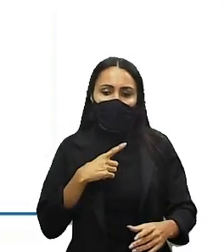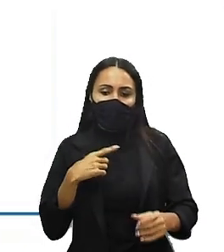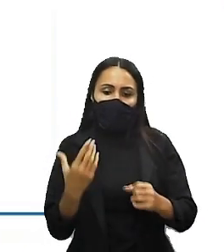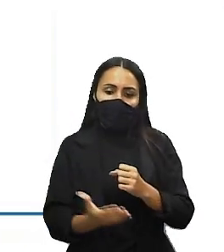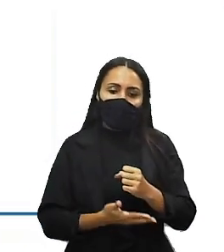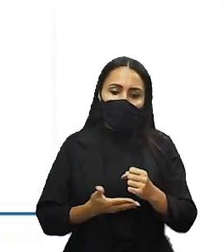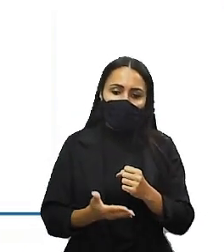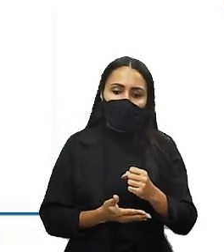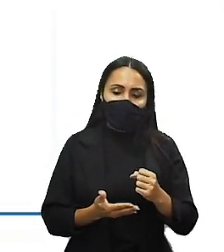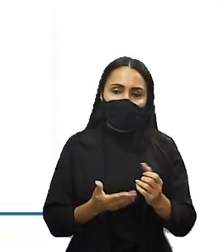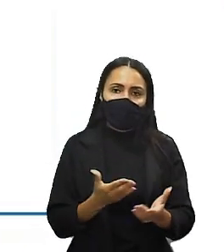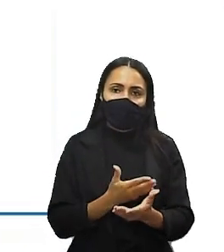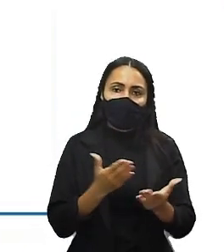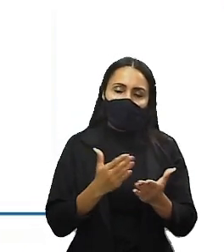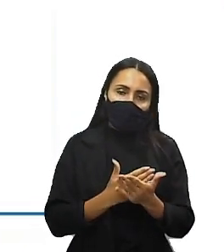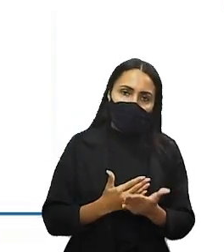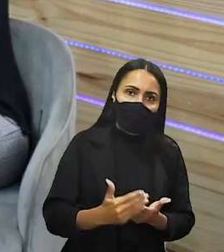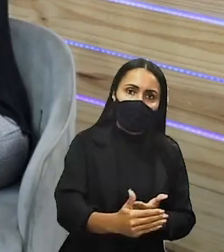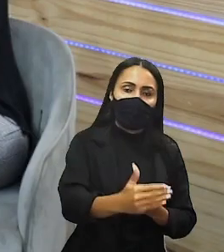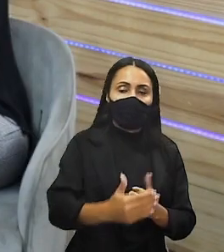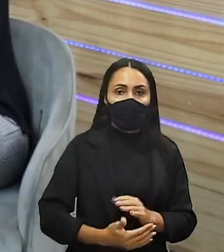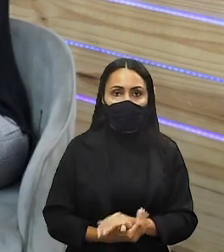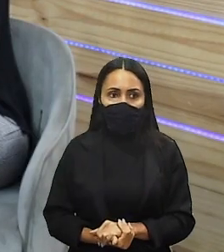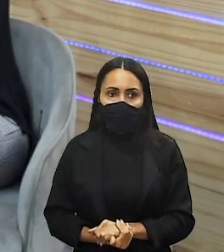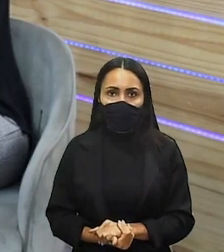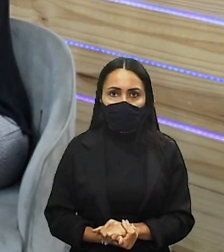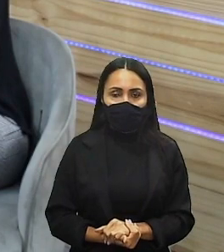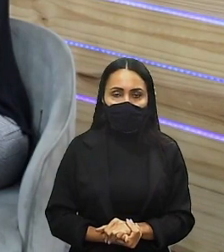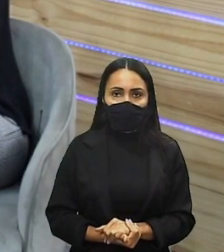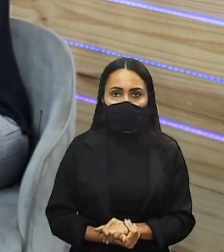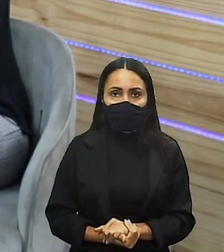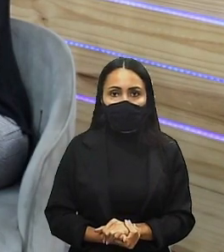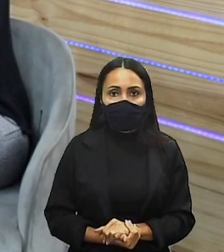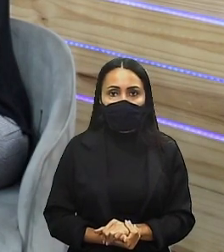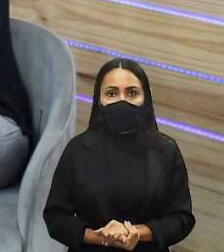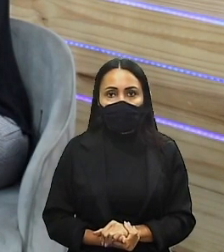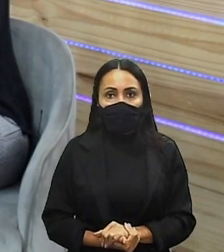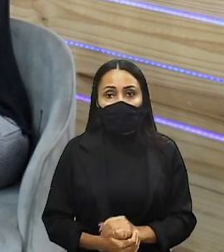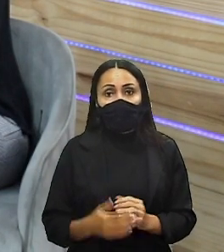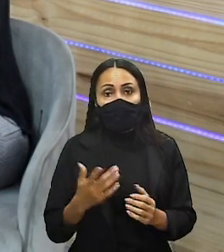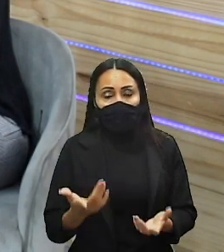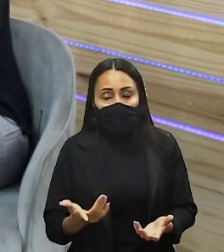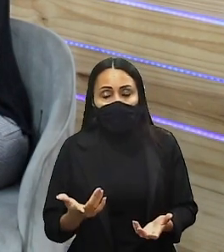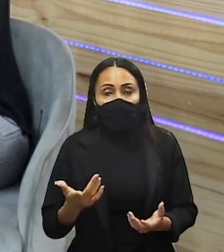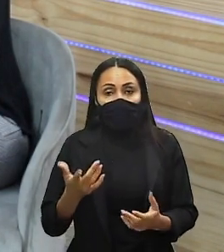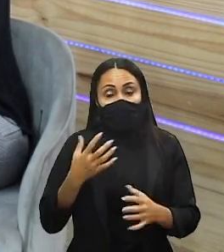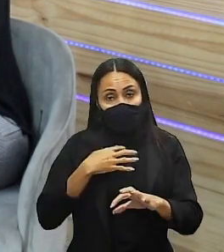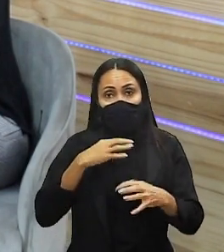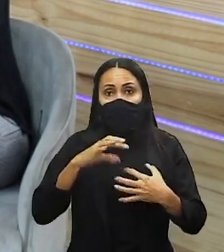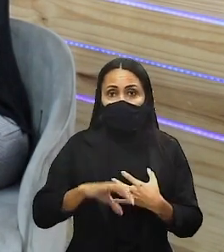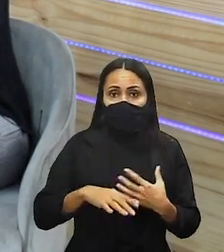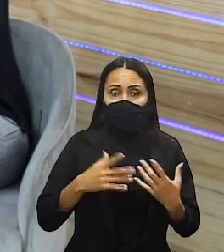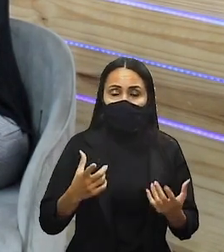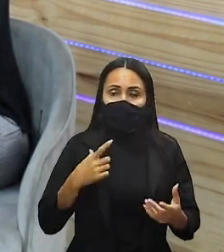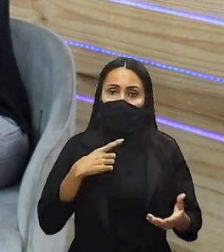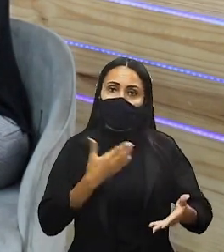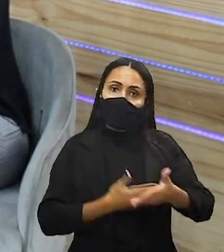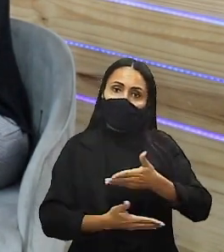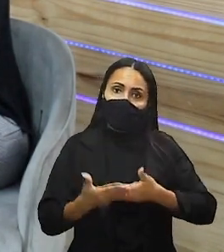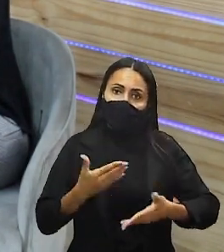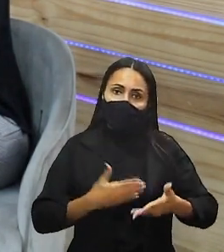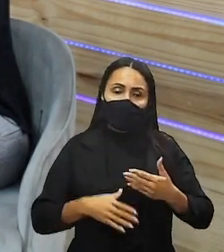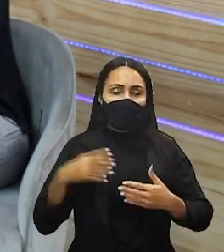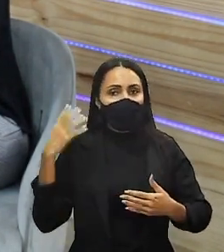está baseando as suas ações a partir desse entendimento. Então veja que esse exercício empático, ele envolve essa